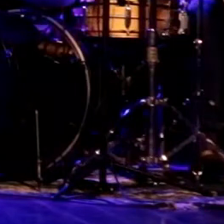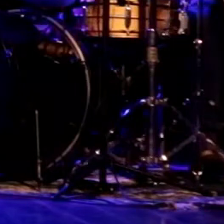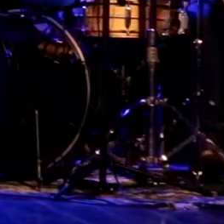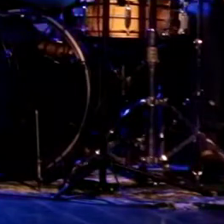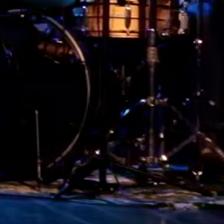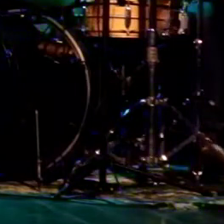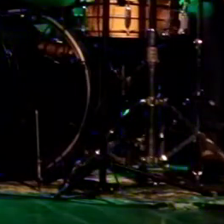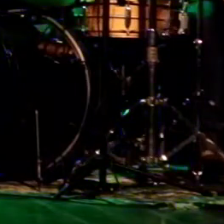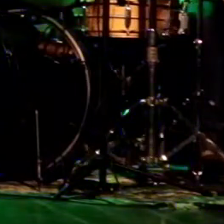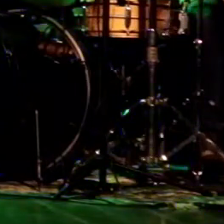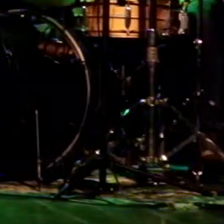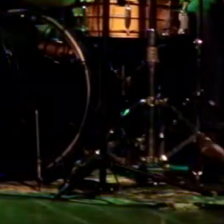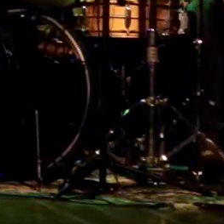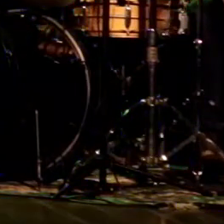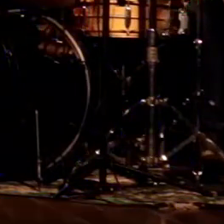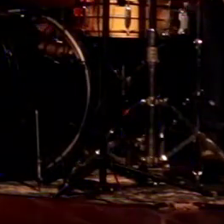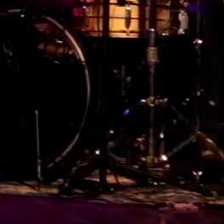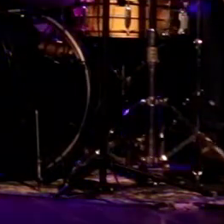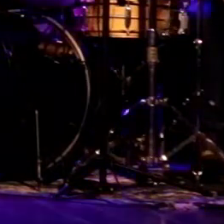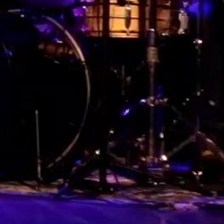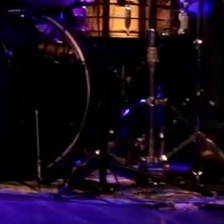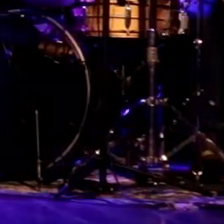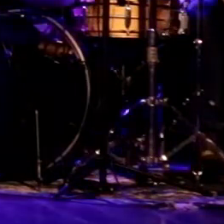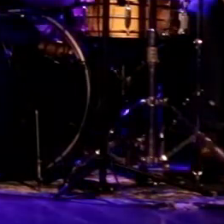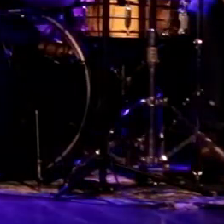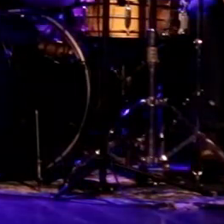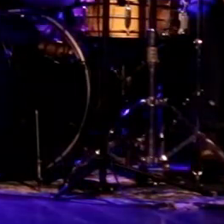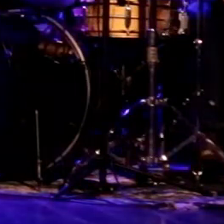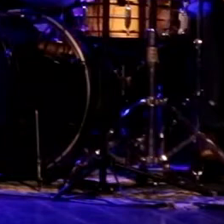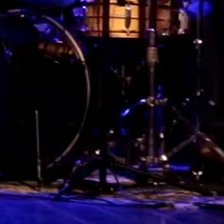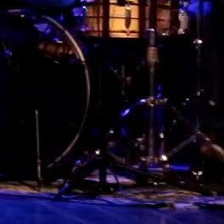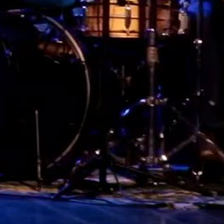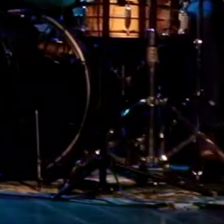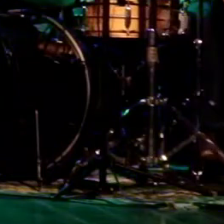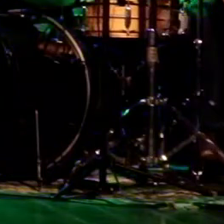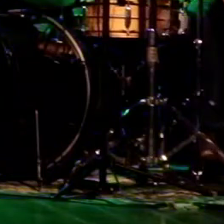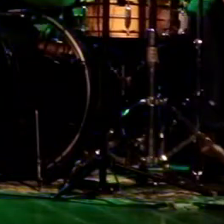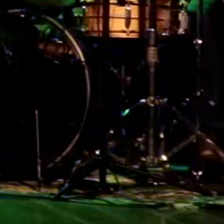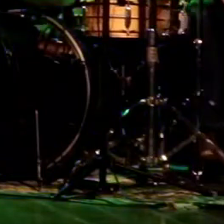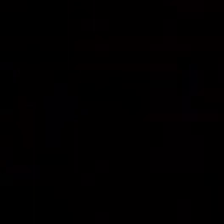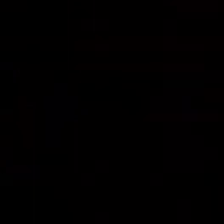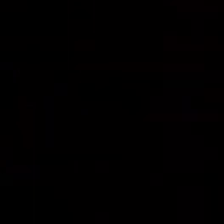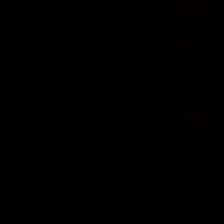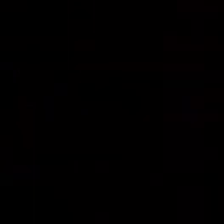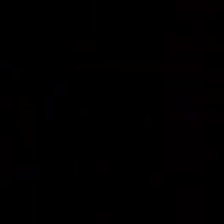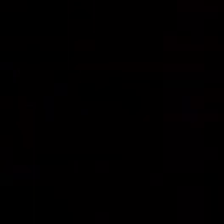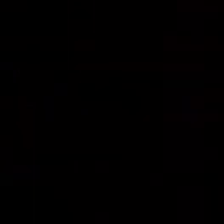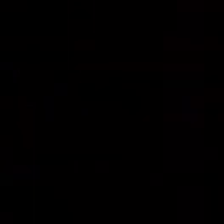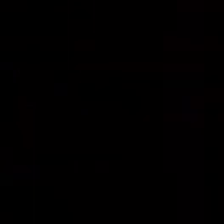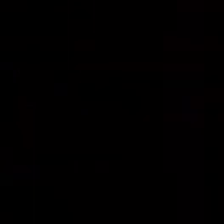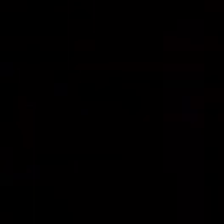Brinner dina ögon när du solen ser. Det är